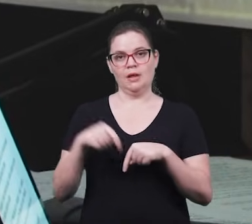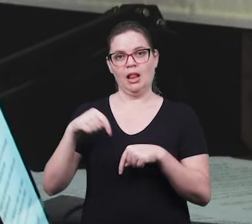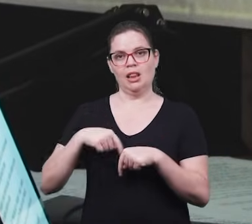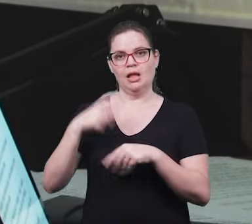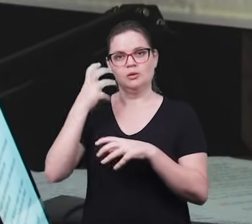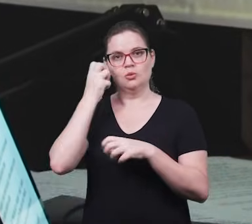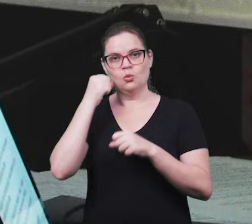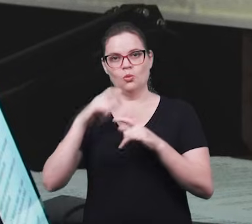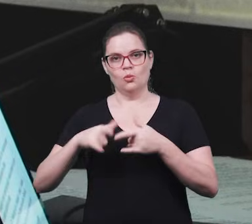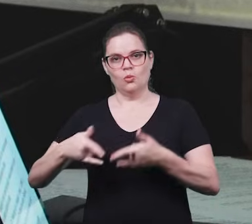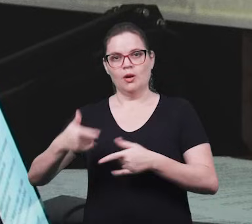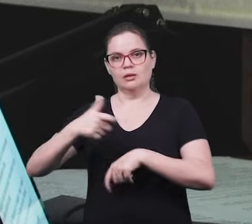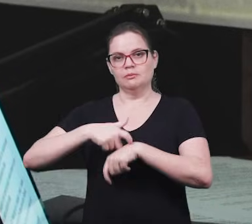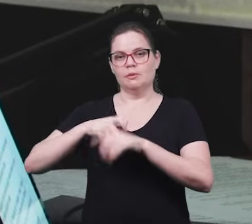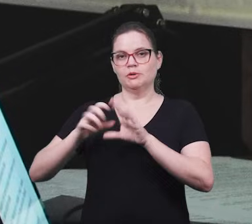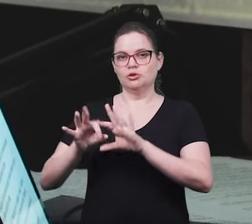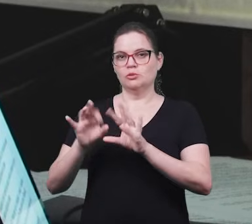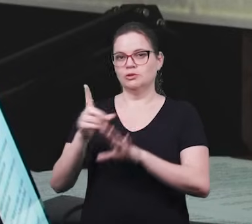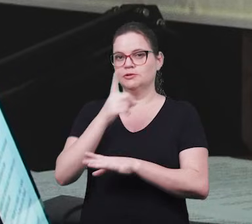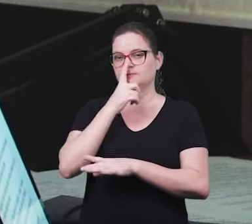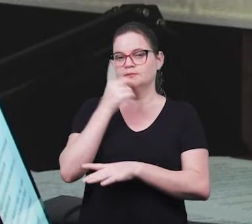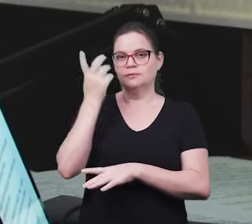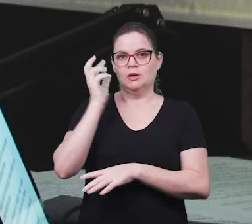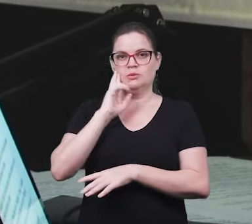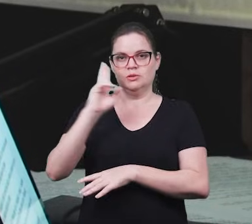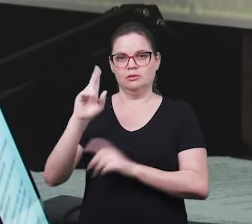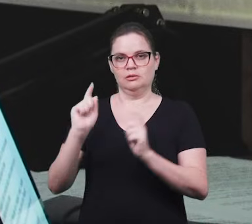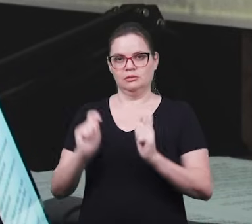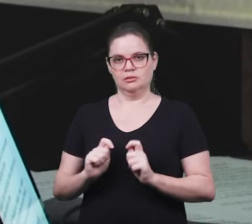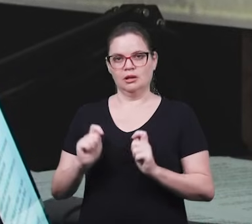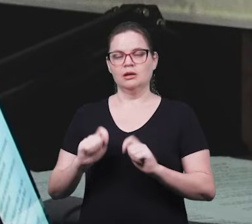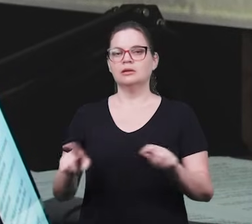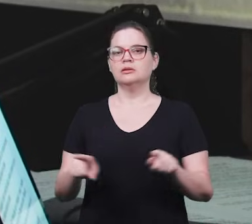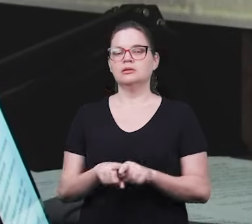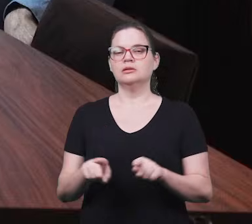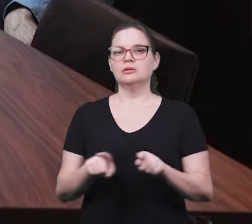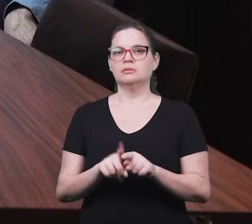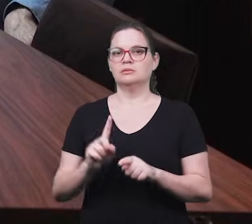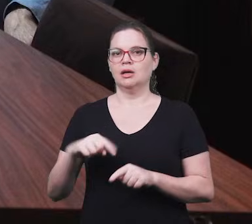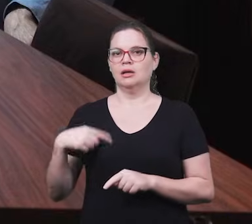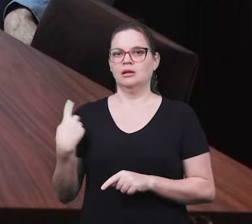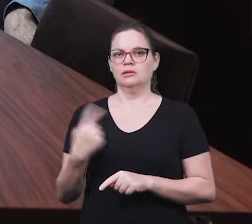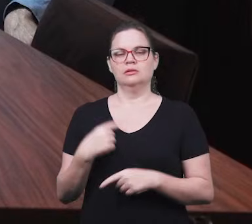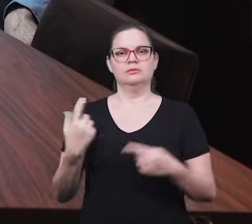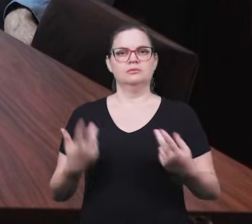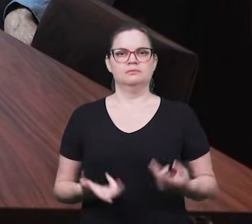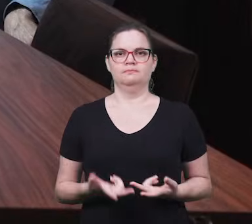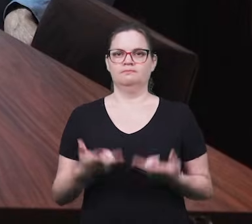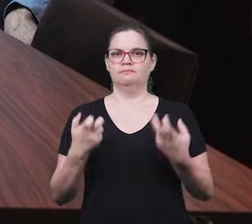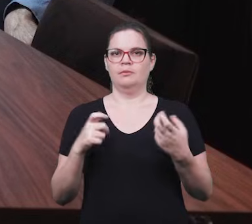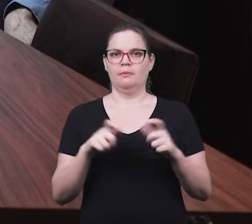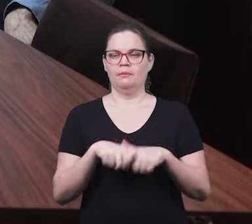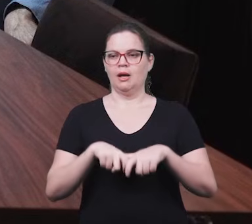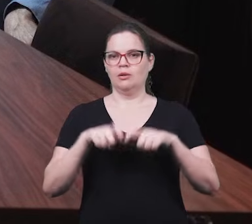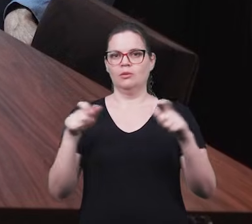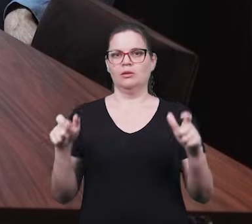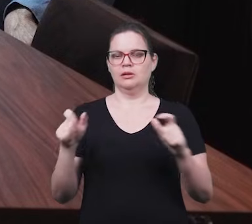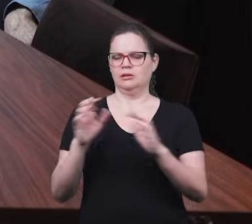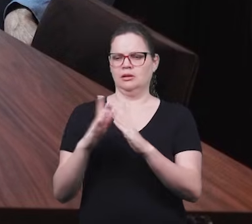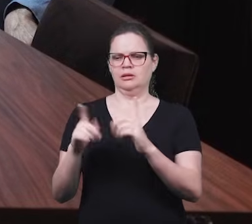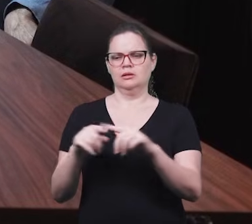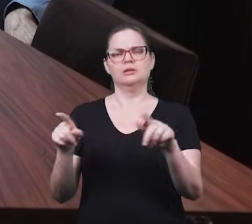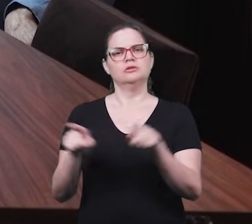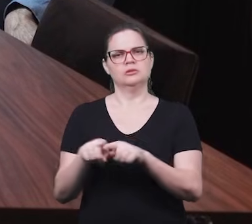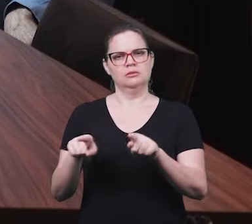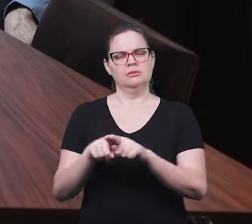no nosso momento de comunhão, de intimidade, buscar o Senhor. Mas nós temos, né, na nossa grande maioria, os nossos